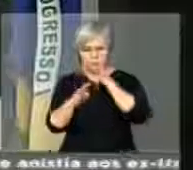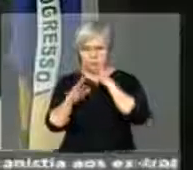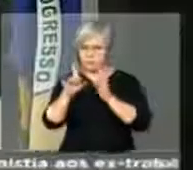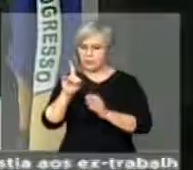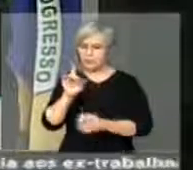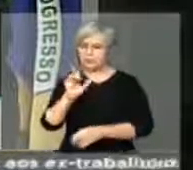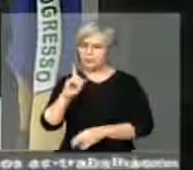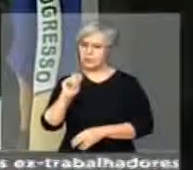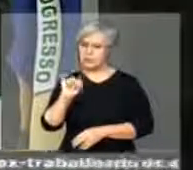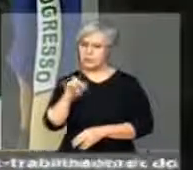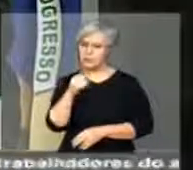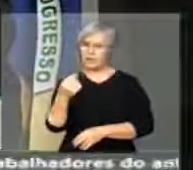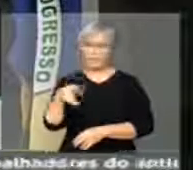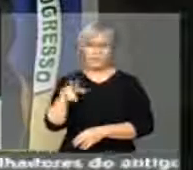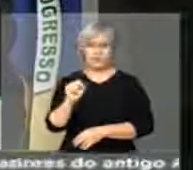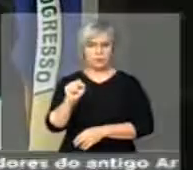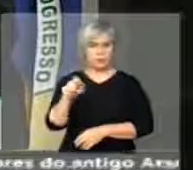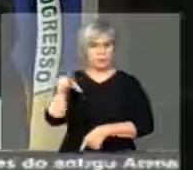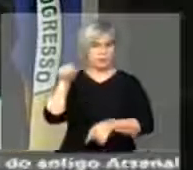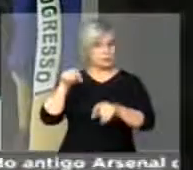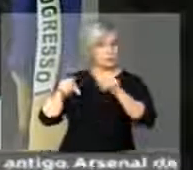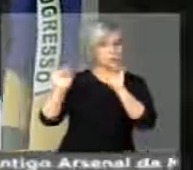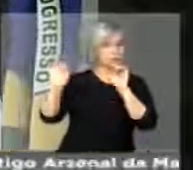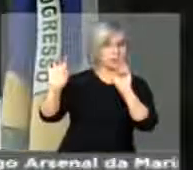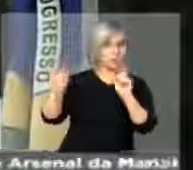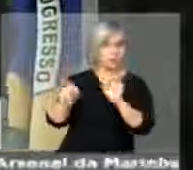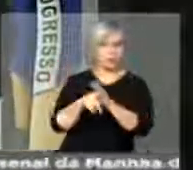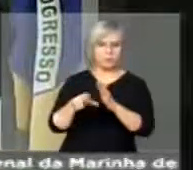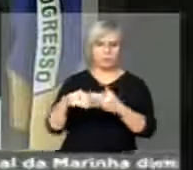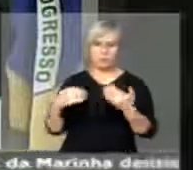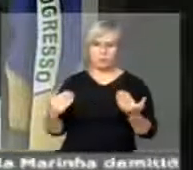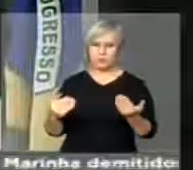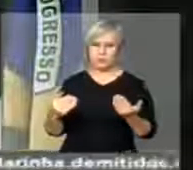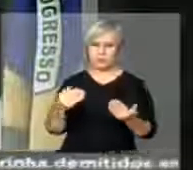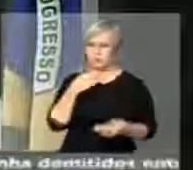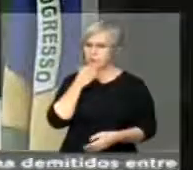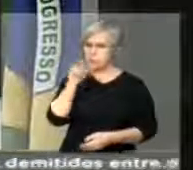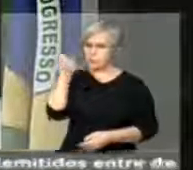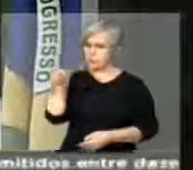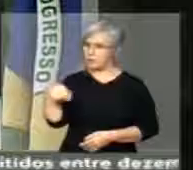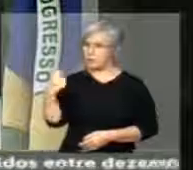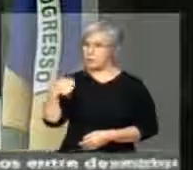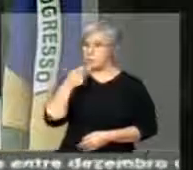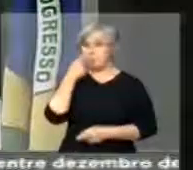seletivas. O senhor Machado precisa contar